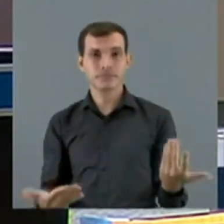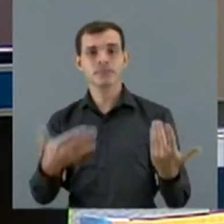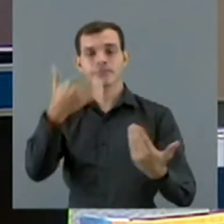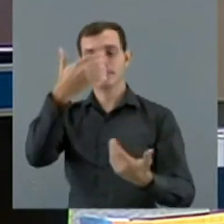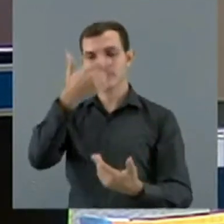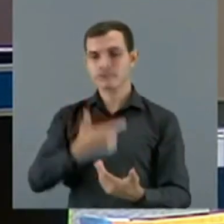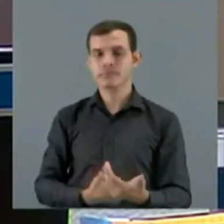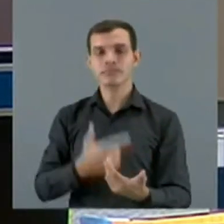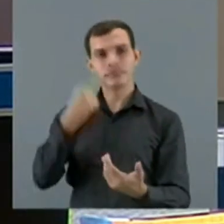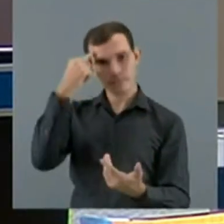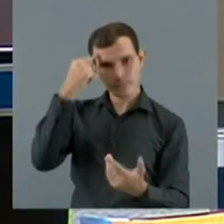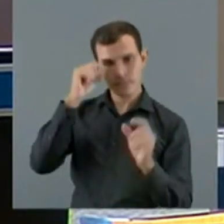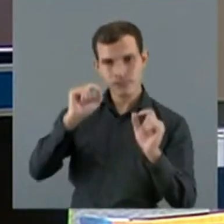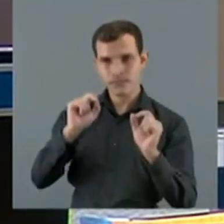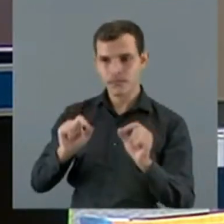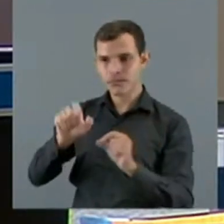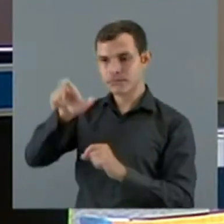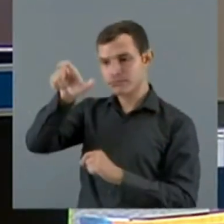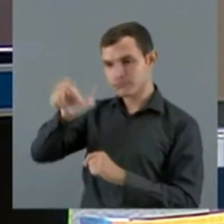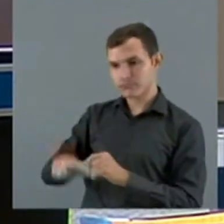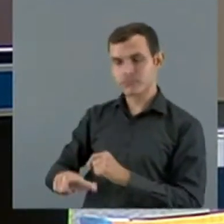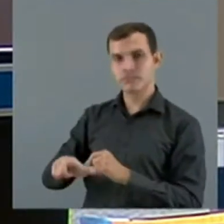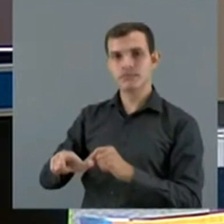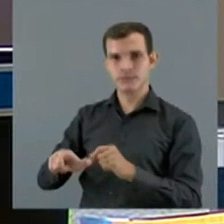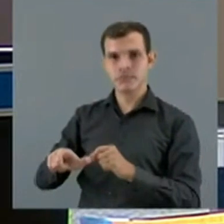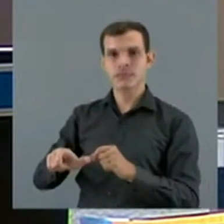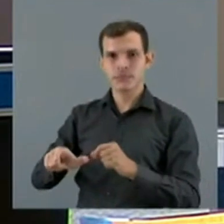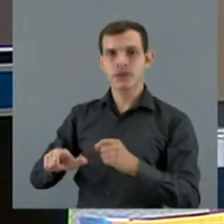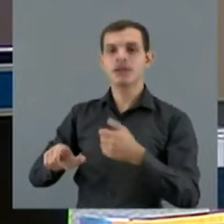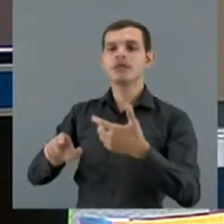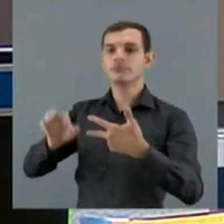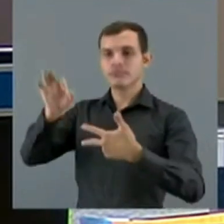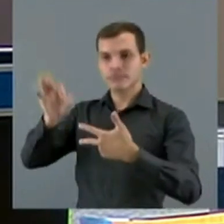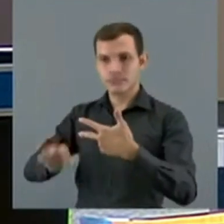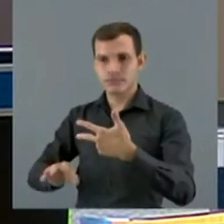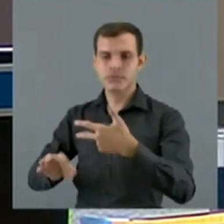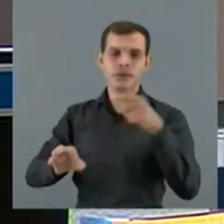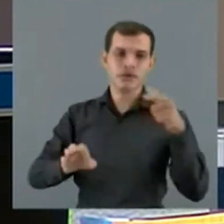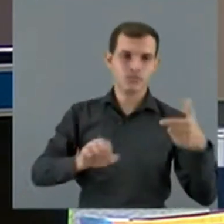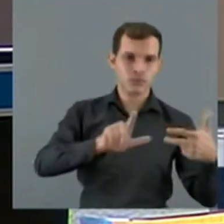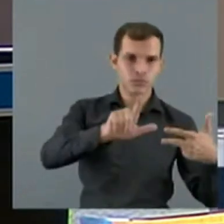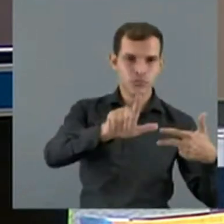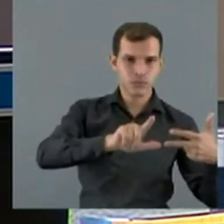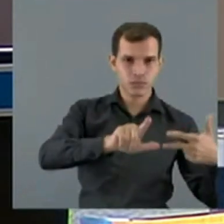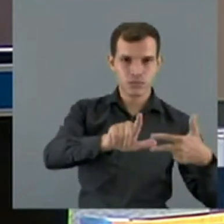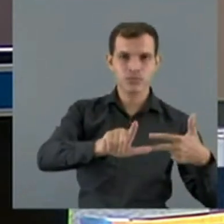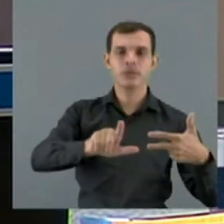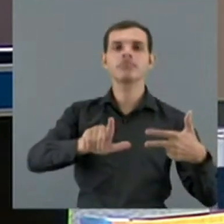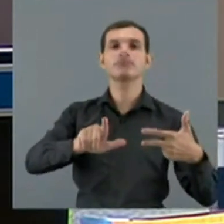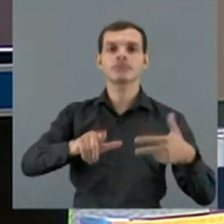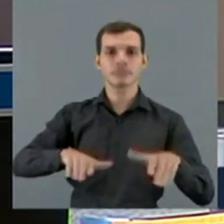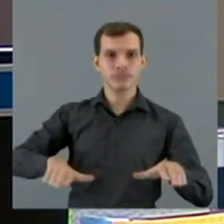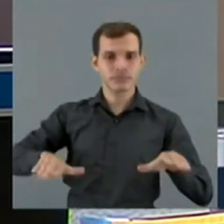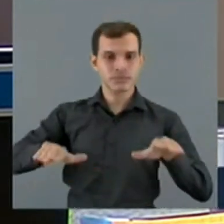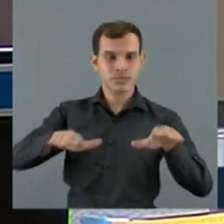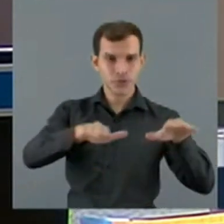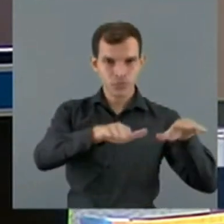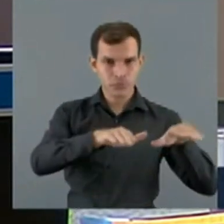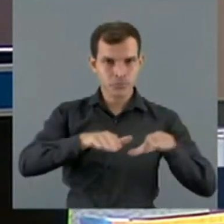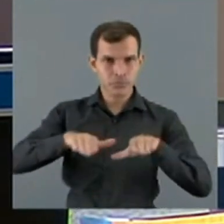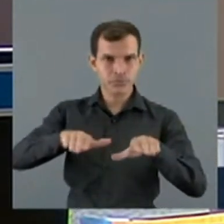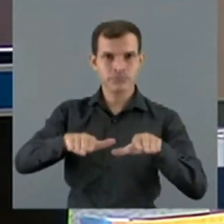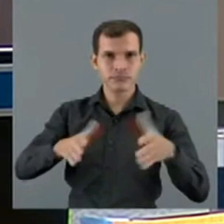completa a tarefa iniciada pelo legislador, aos quais honradamente me dirijo, ao determinar